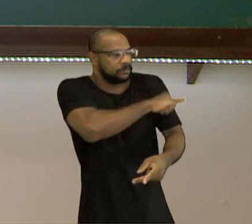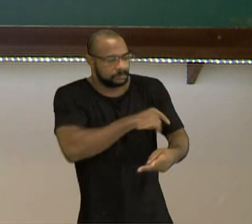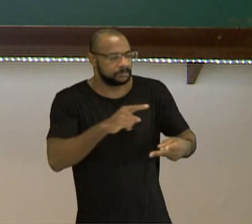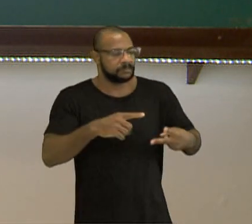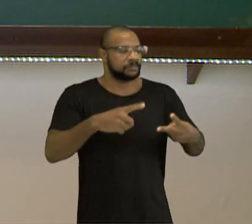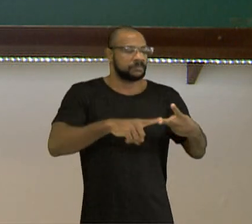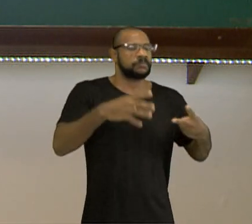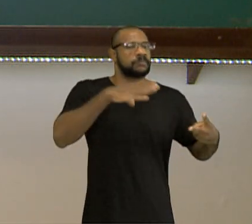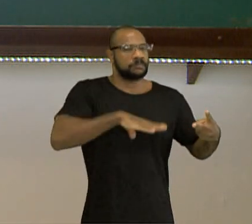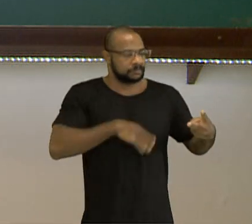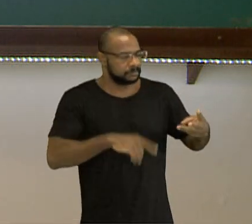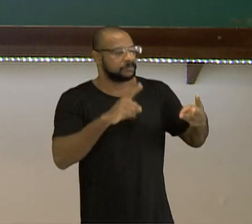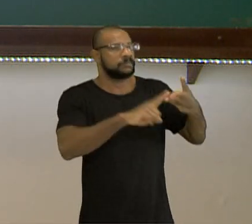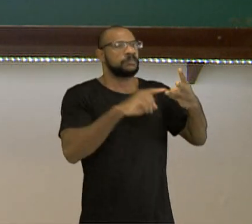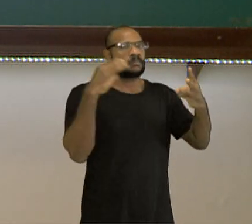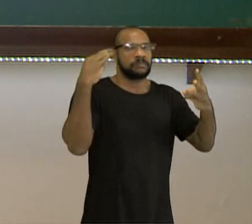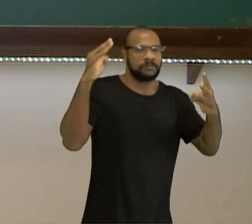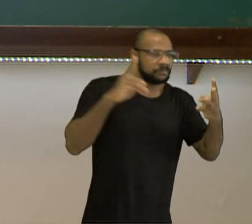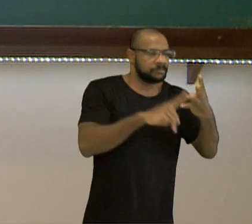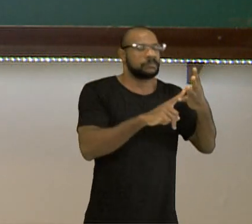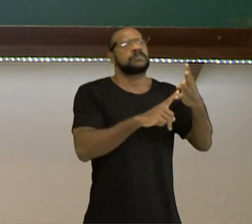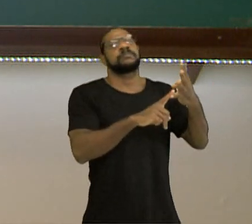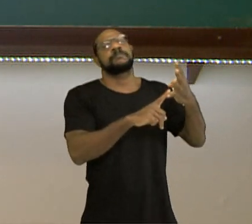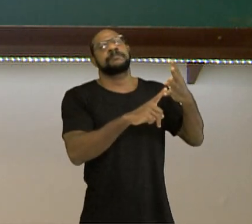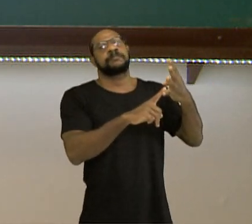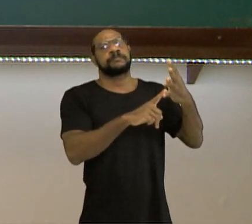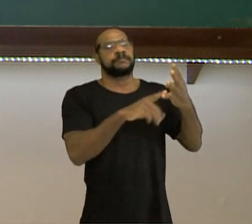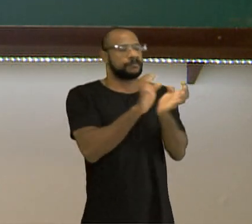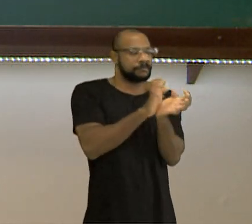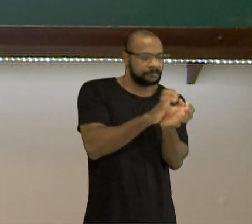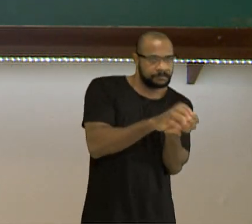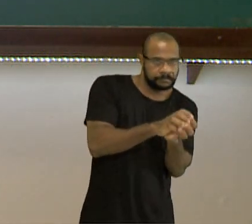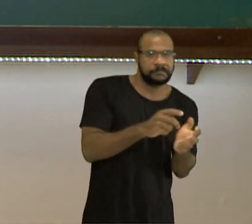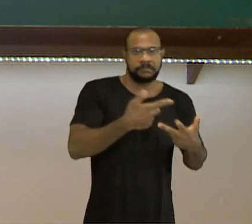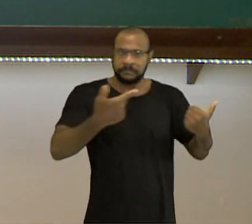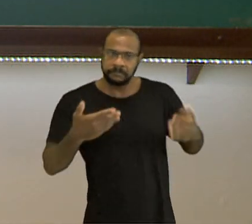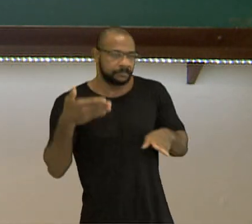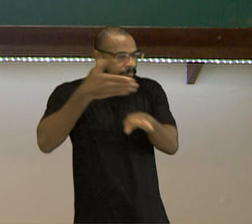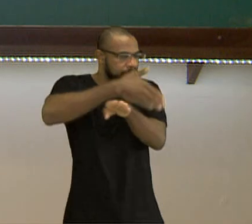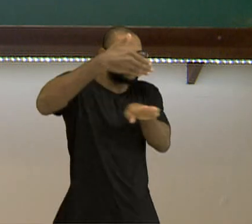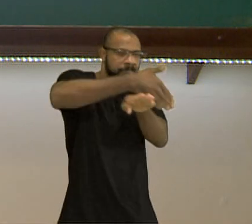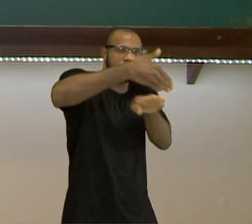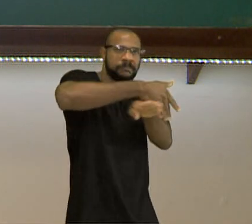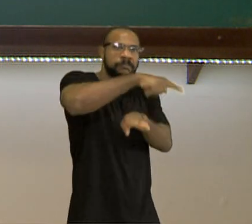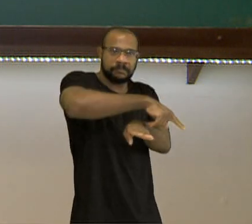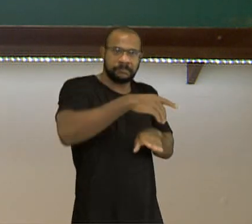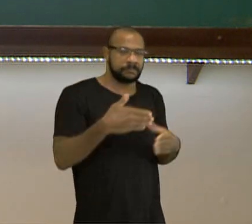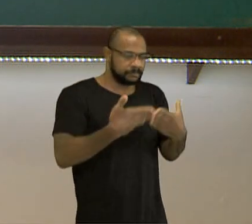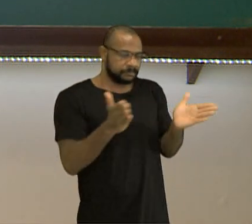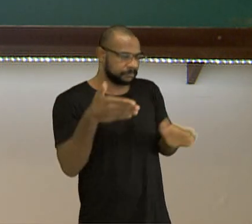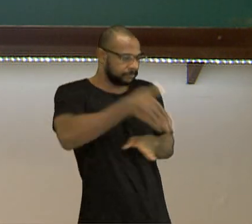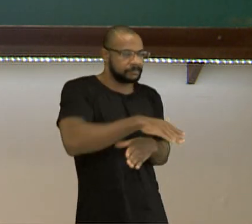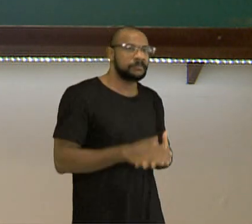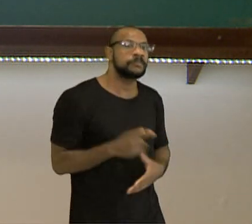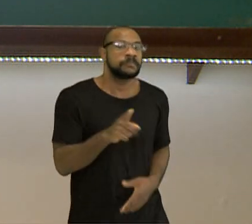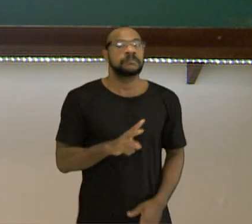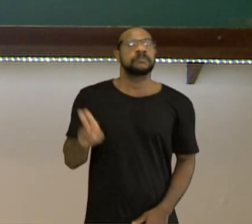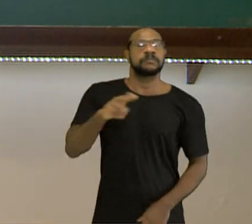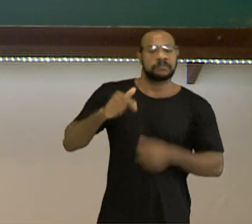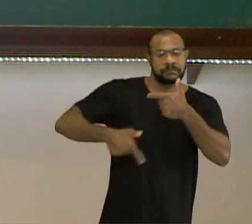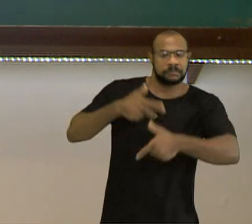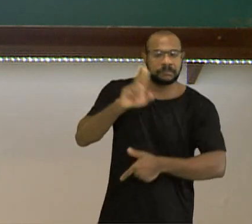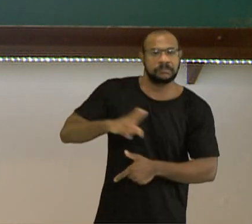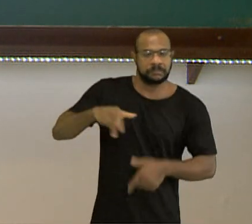ao longo do período colonial brasileiro, ela vai ser extinta somente no final do século XIX, vai ser utilizada principalmente